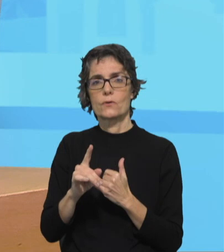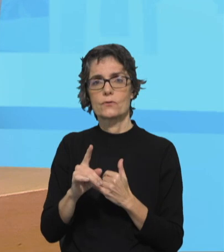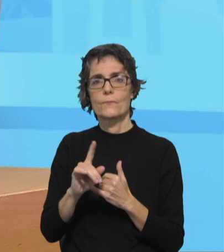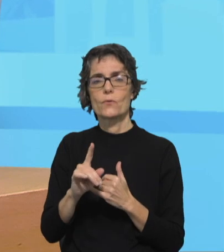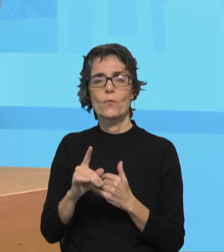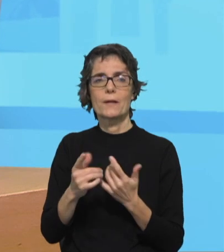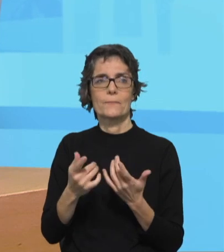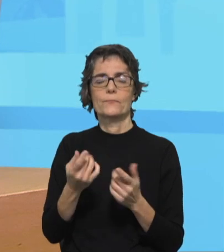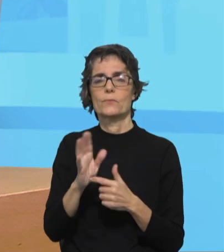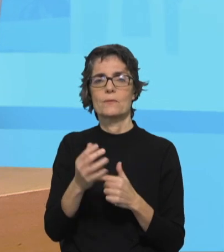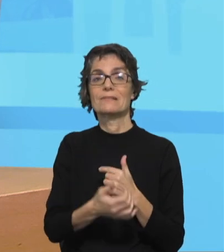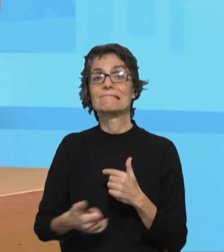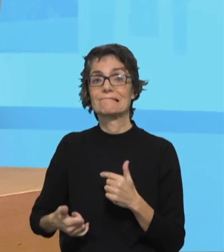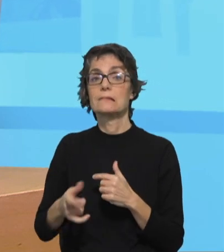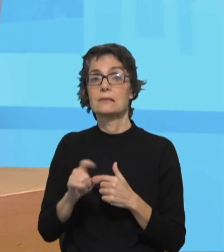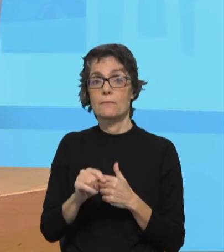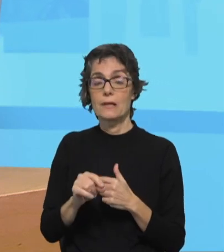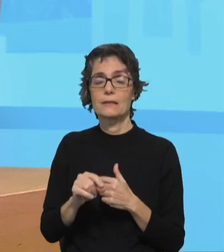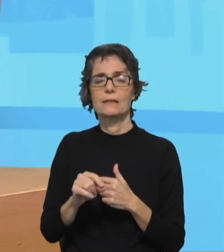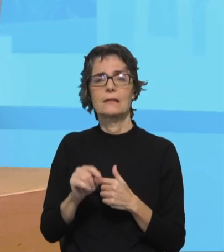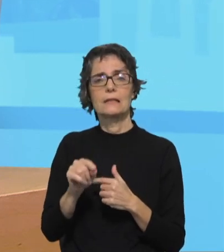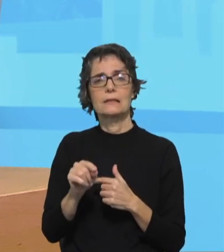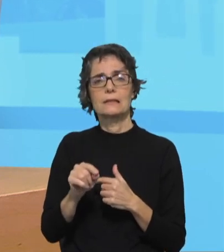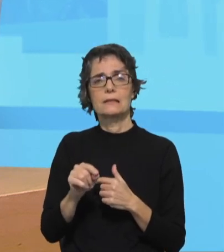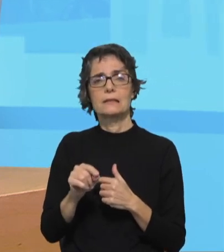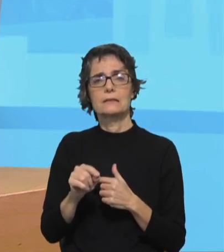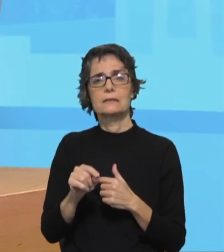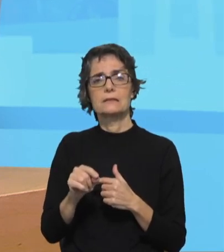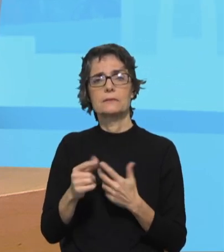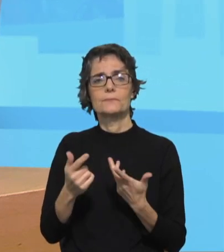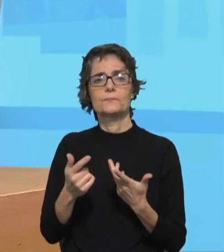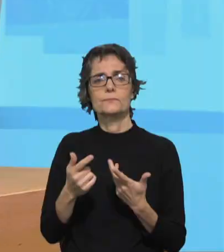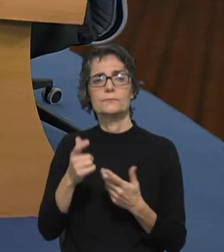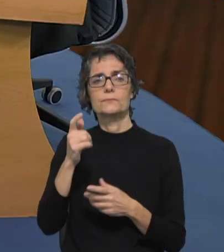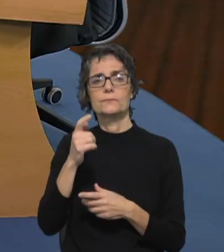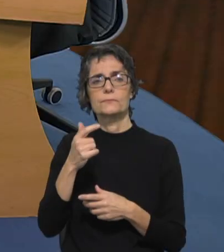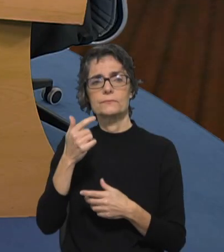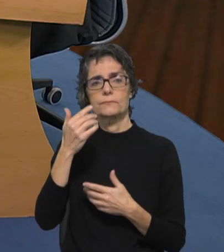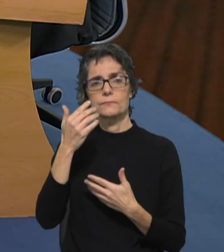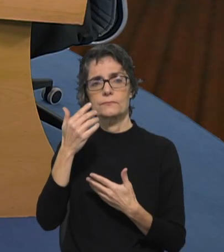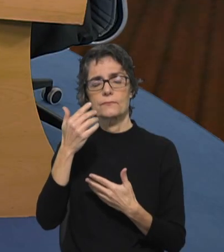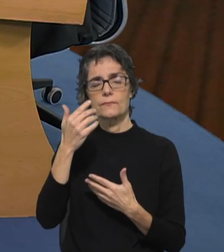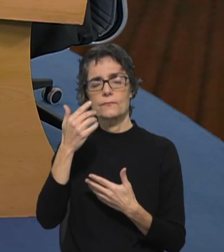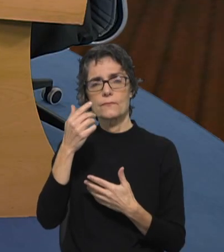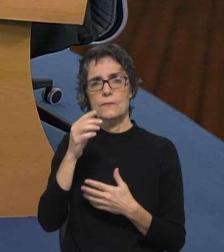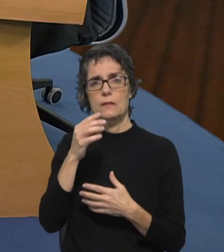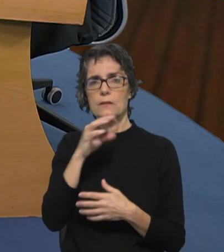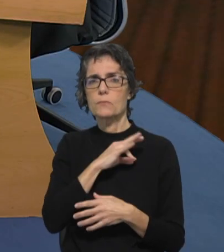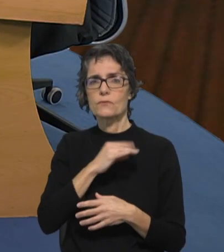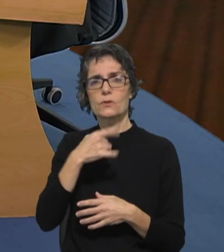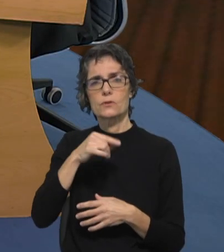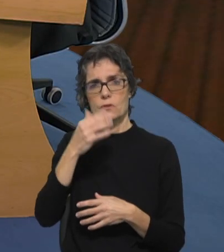qualificadas, é até de provisões que nós consideramos qualificadas. E, portanto, também isso deve ser posto em